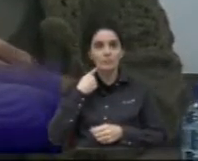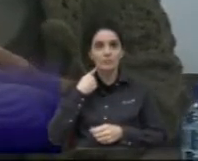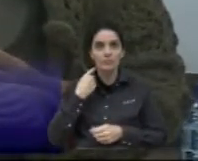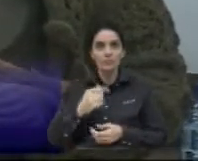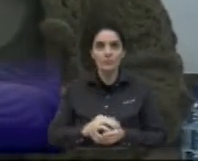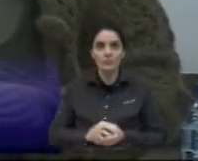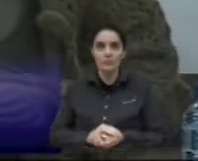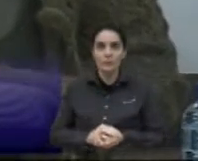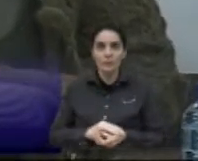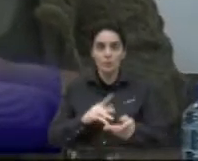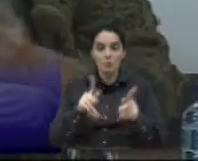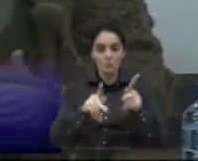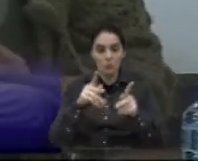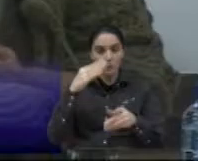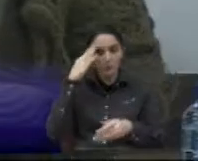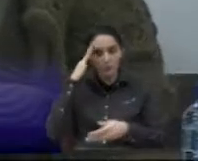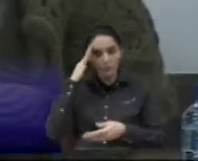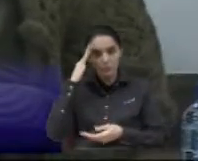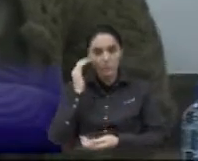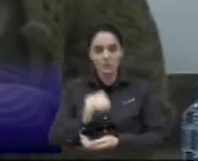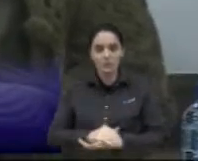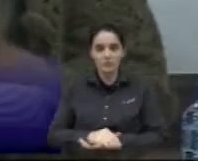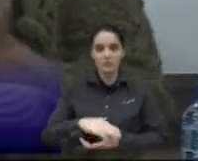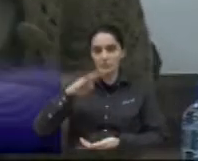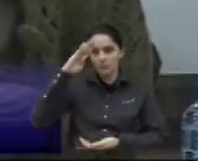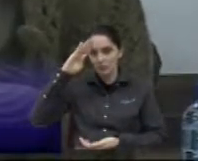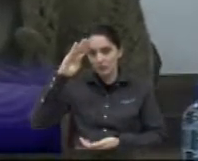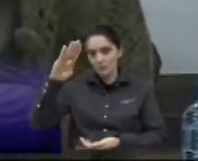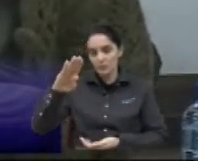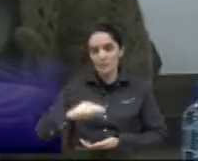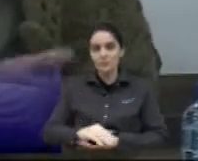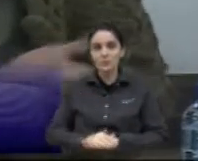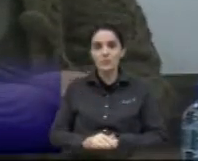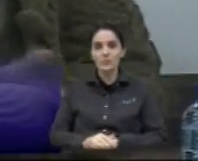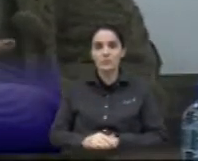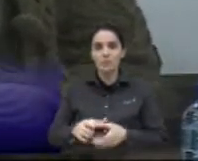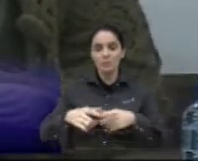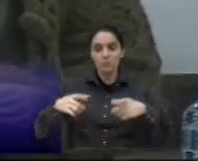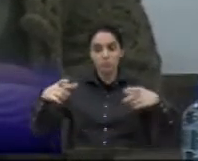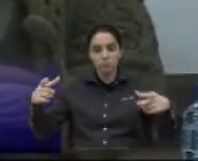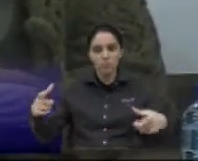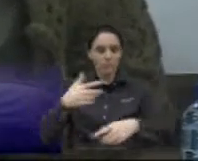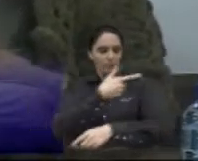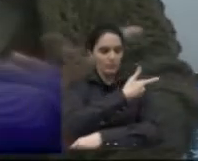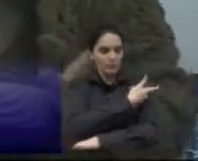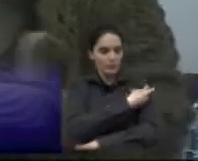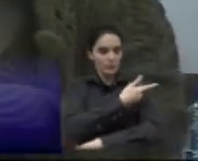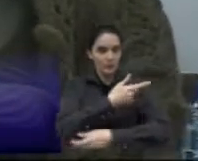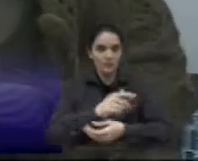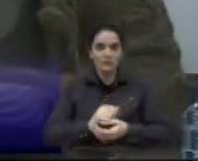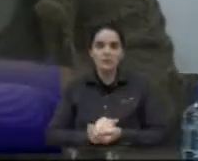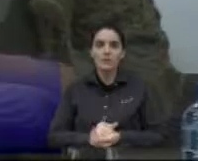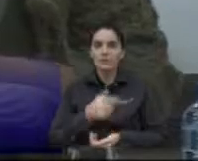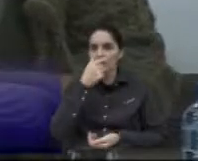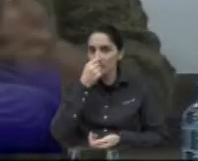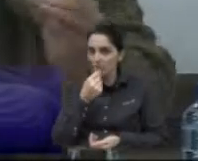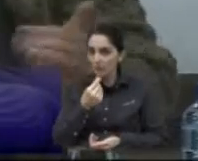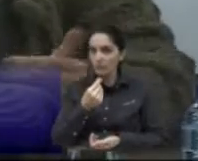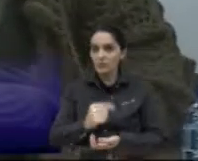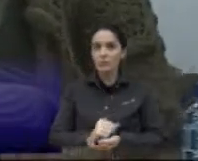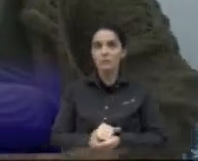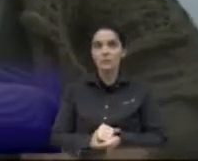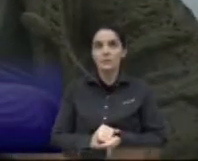população entenda, principalmente na maior vacinação que temos aqui, que é a da gripe, quando